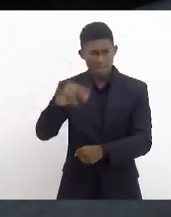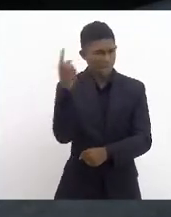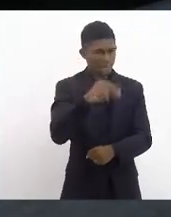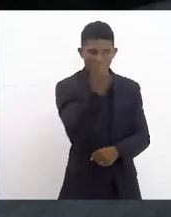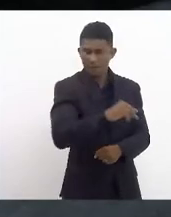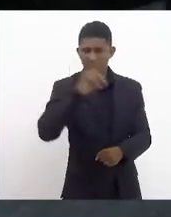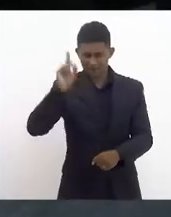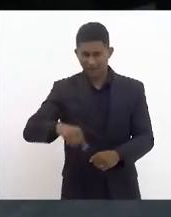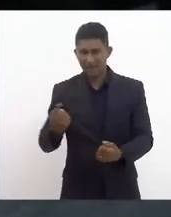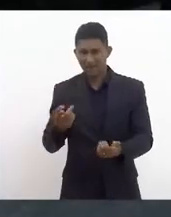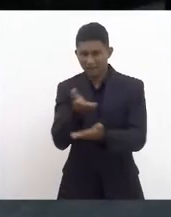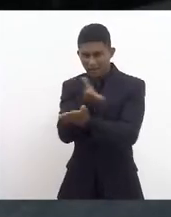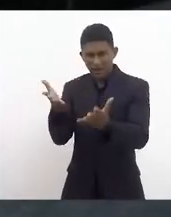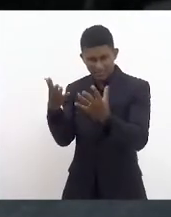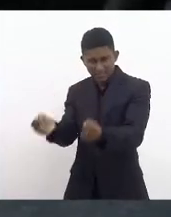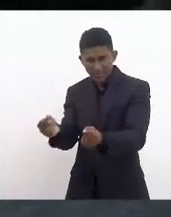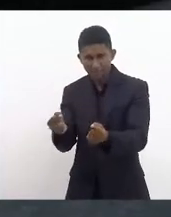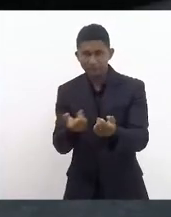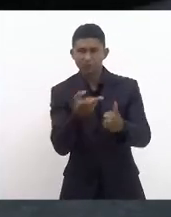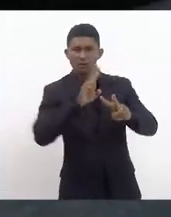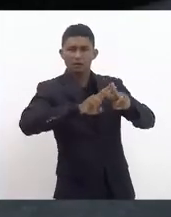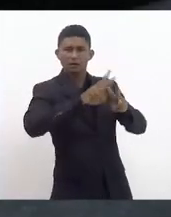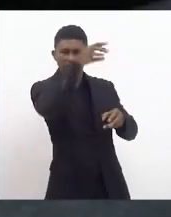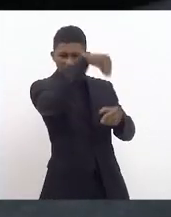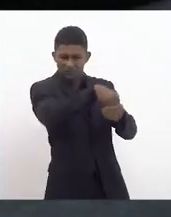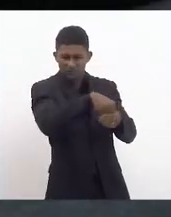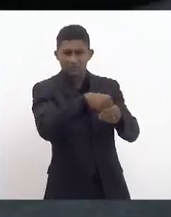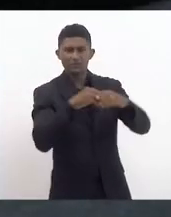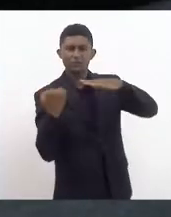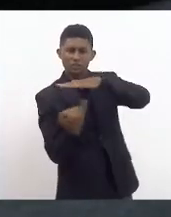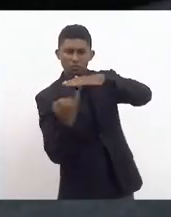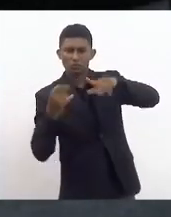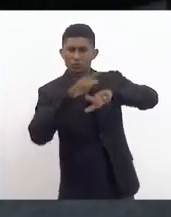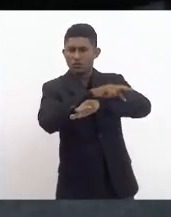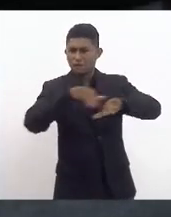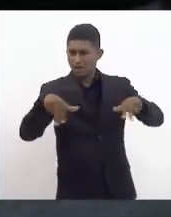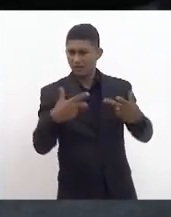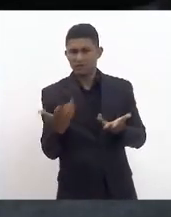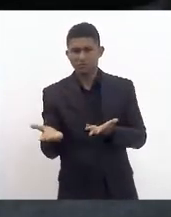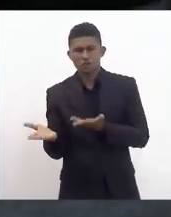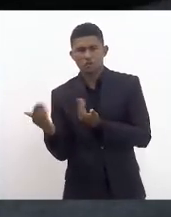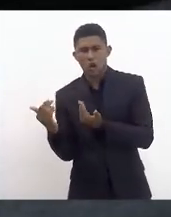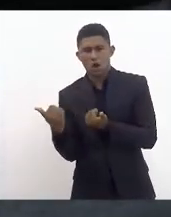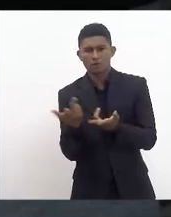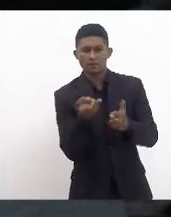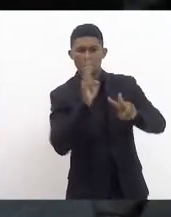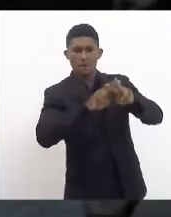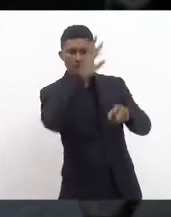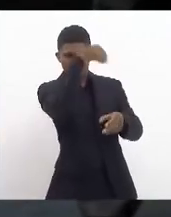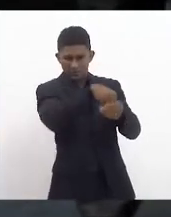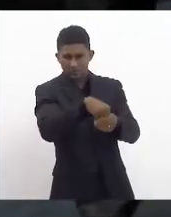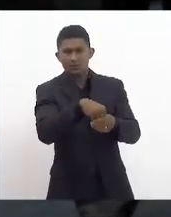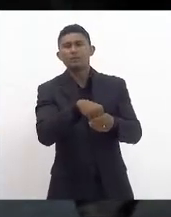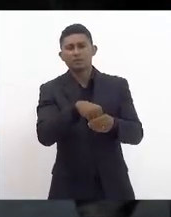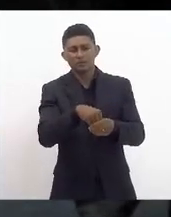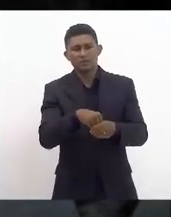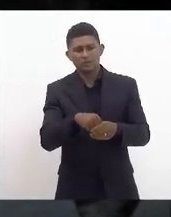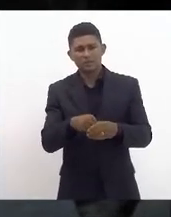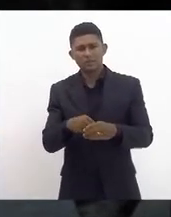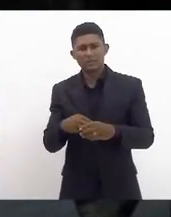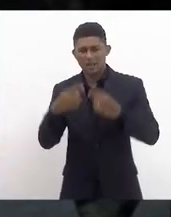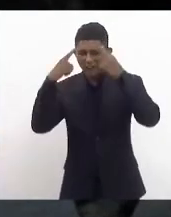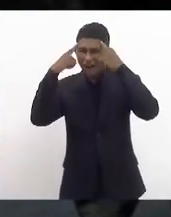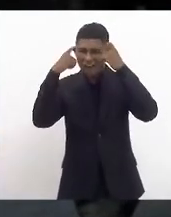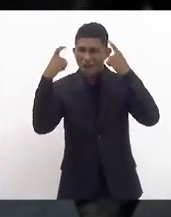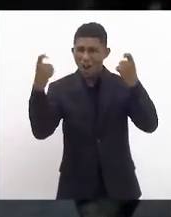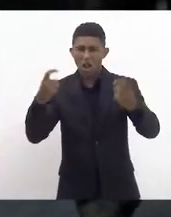presídios, que nos institutos socioeducativos ou que nos parlamentos as pessoas agridam